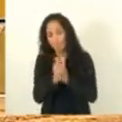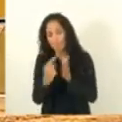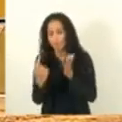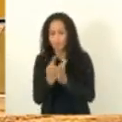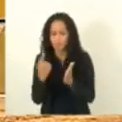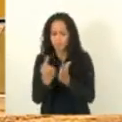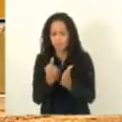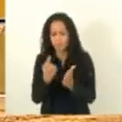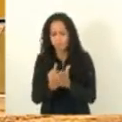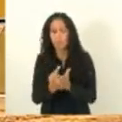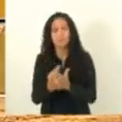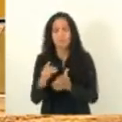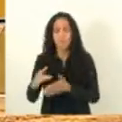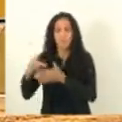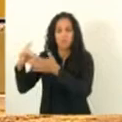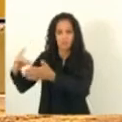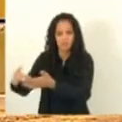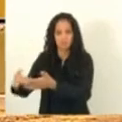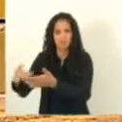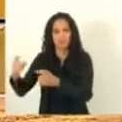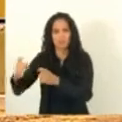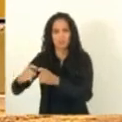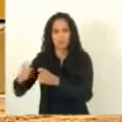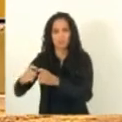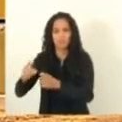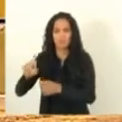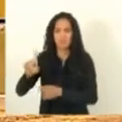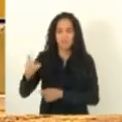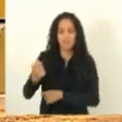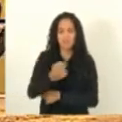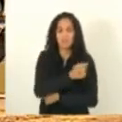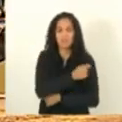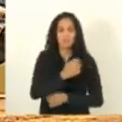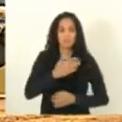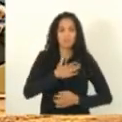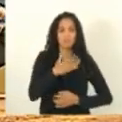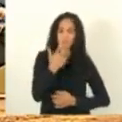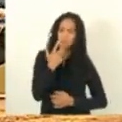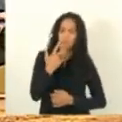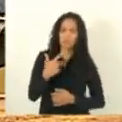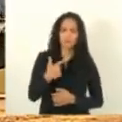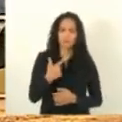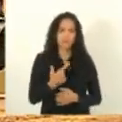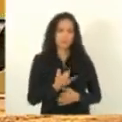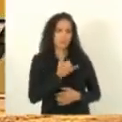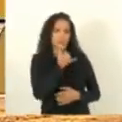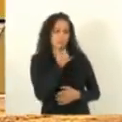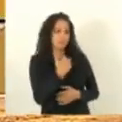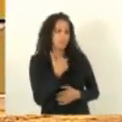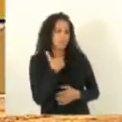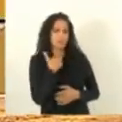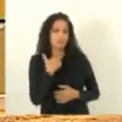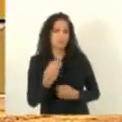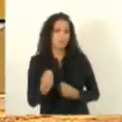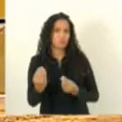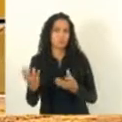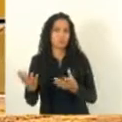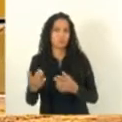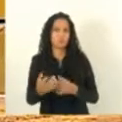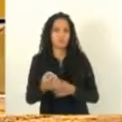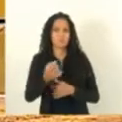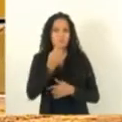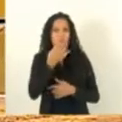foi para a médica até tinha sido uma aluna minha, então ela disse assim, olha, infelizmente você não vai poder doar porque você